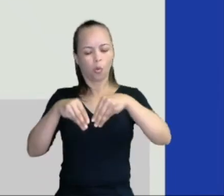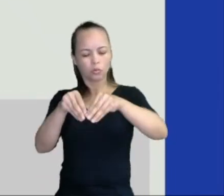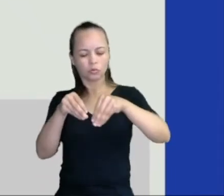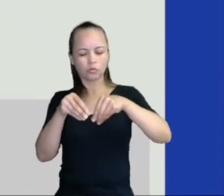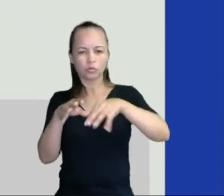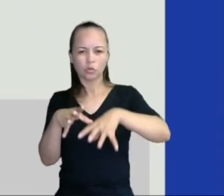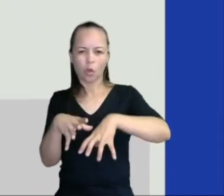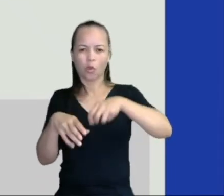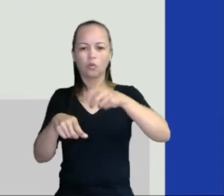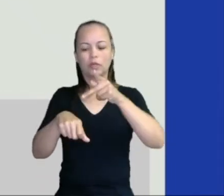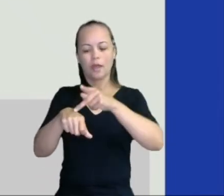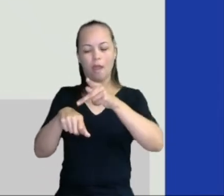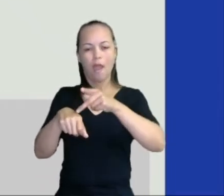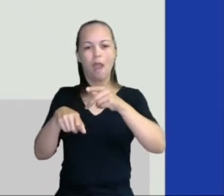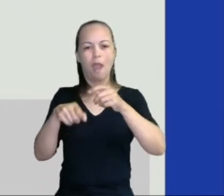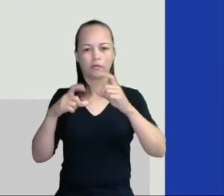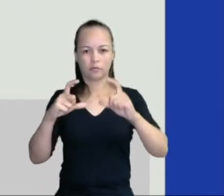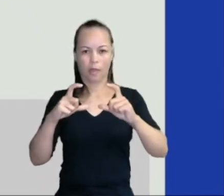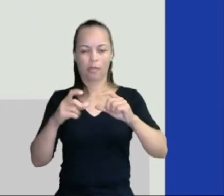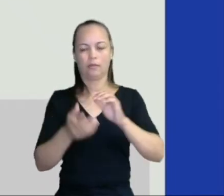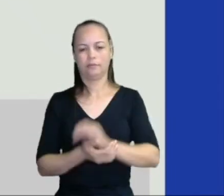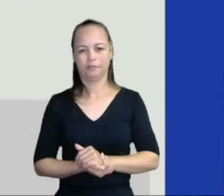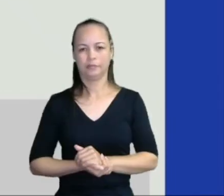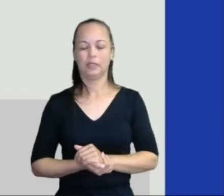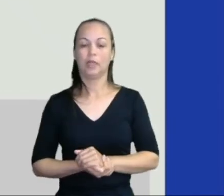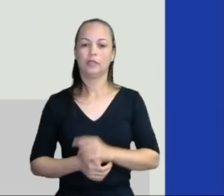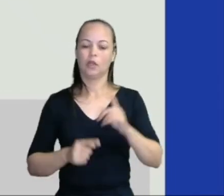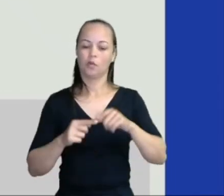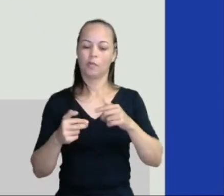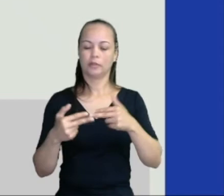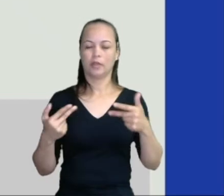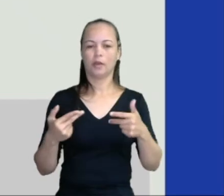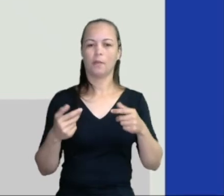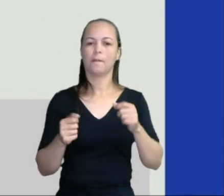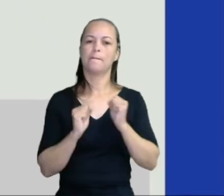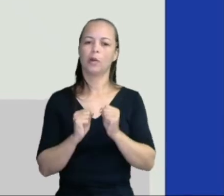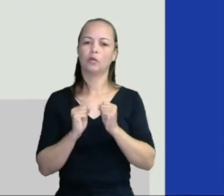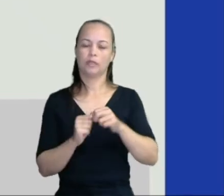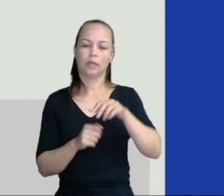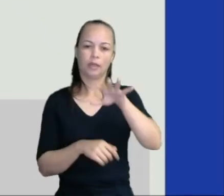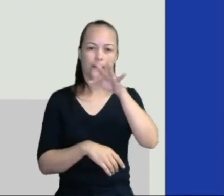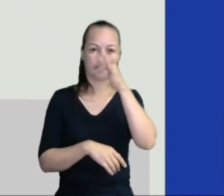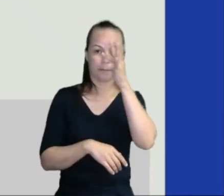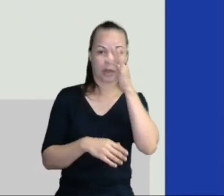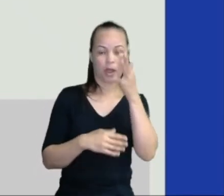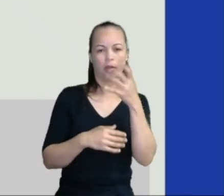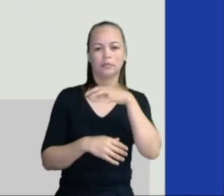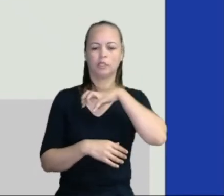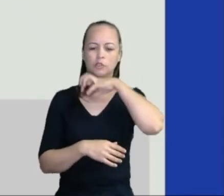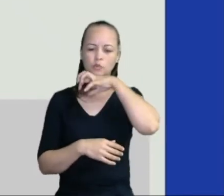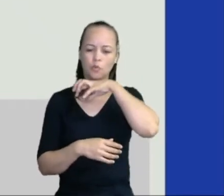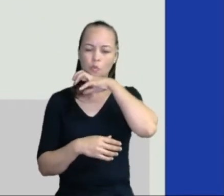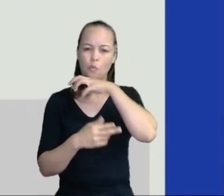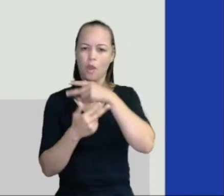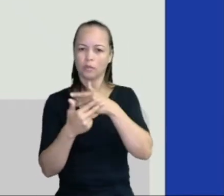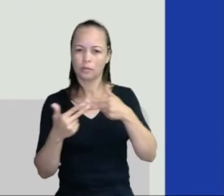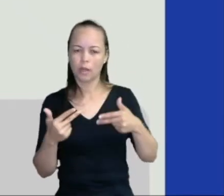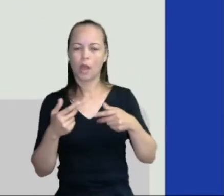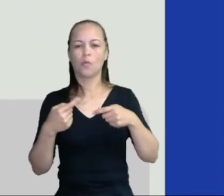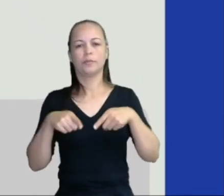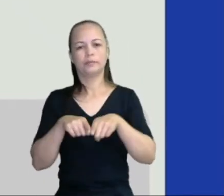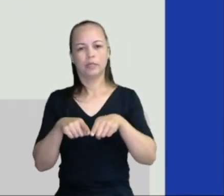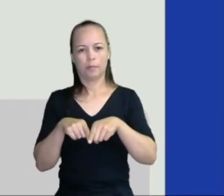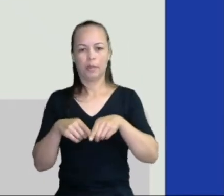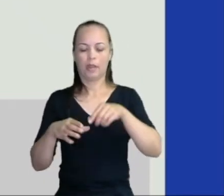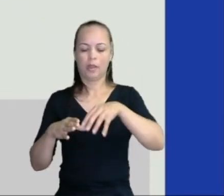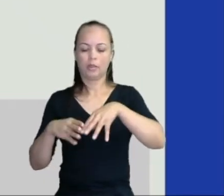que são as rochas. Então, o material você pode tirar tanto da planta, quanto do animal, quanto do solo. E